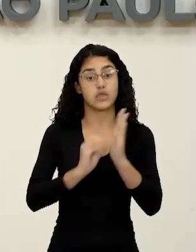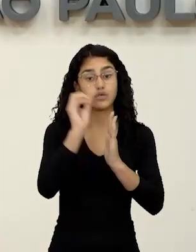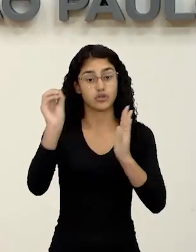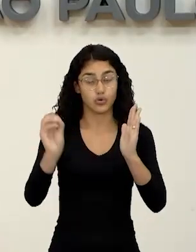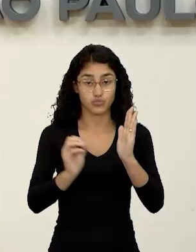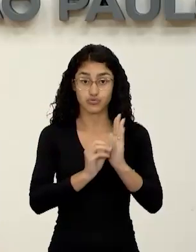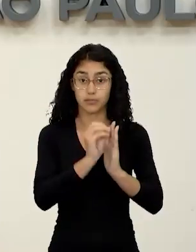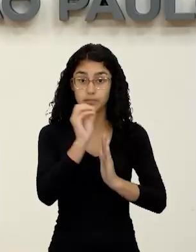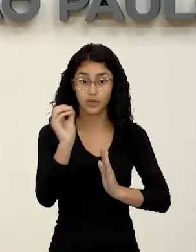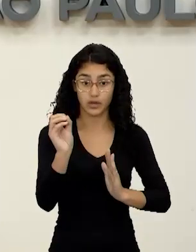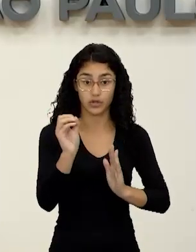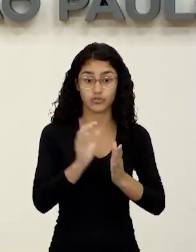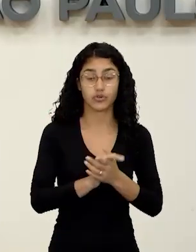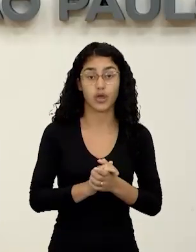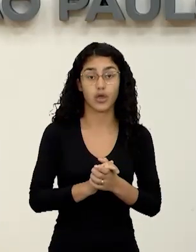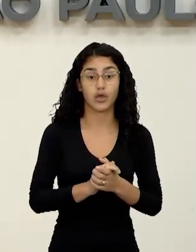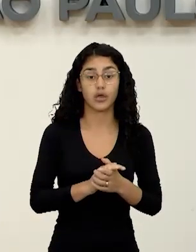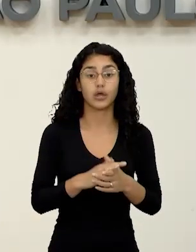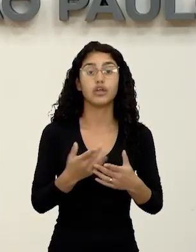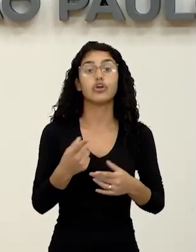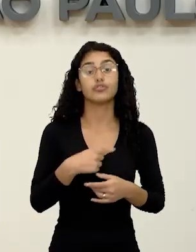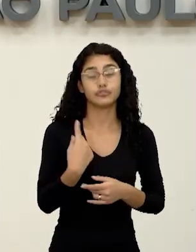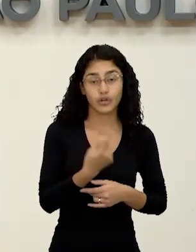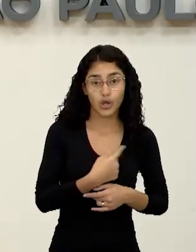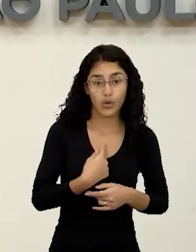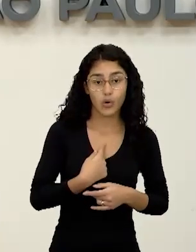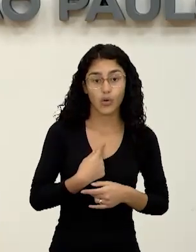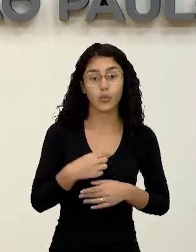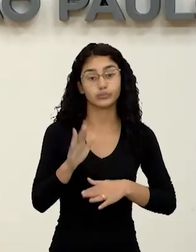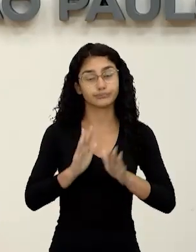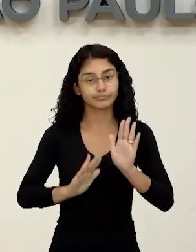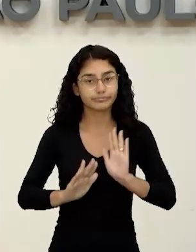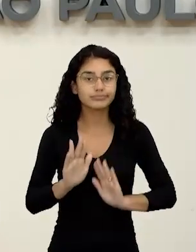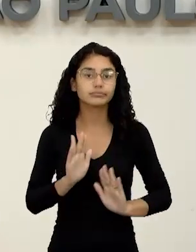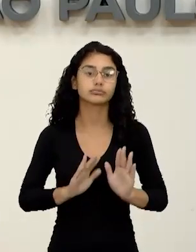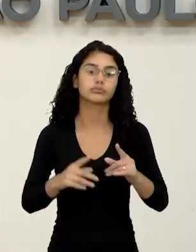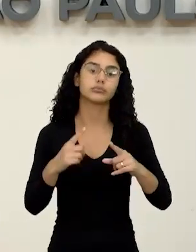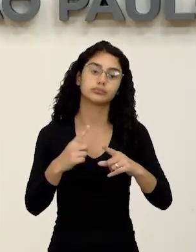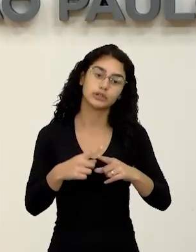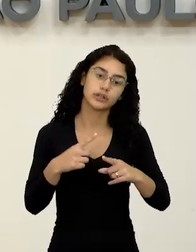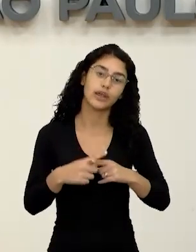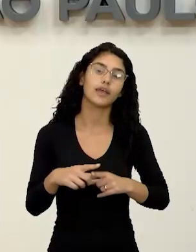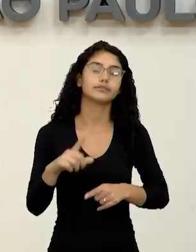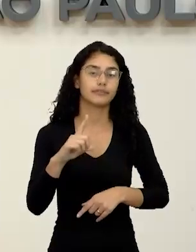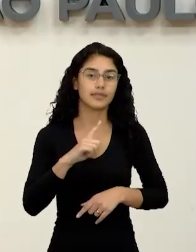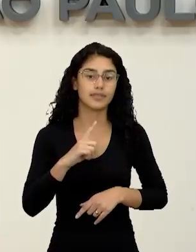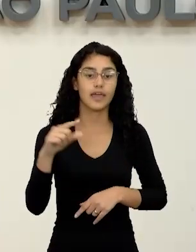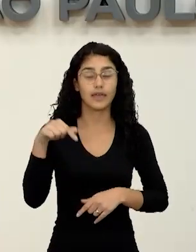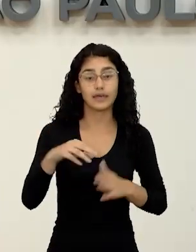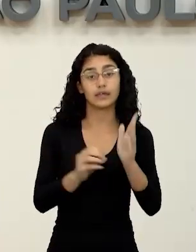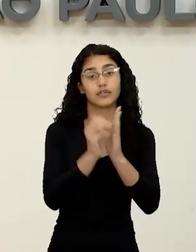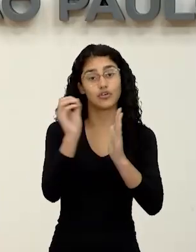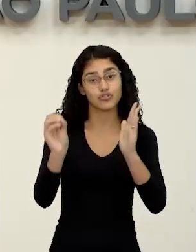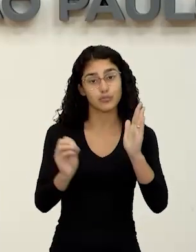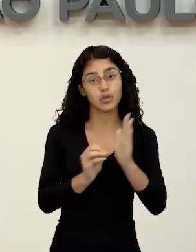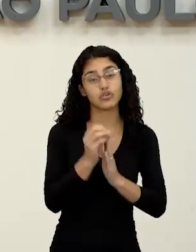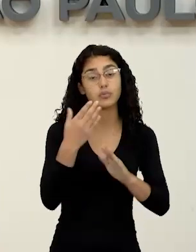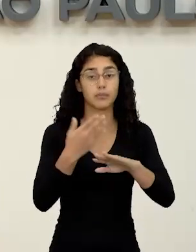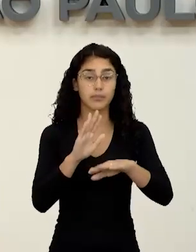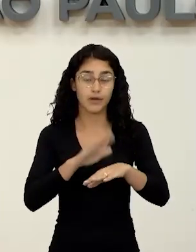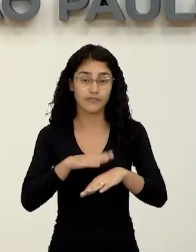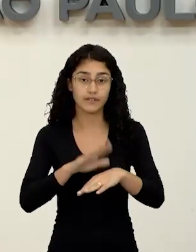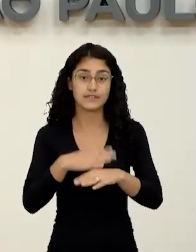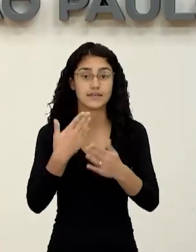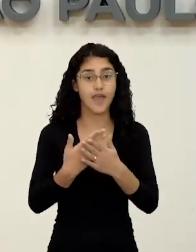a gente, por isso que a gente falou que era sessão de terapia, porque a gente passa por isso aqui para elaborar as aulas. Não é qualquer